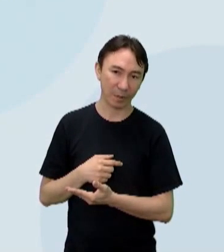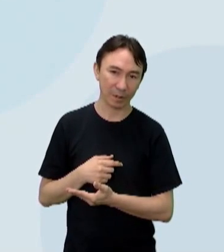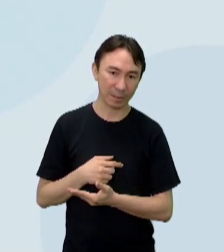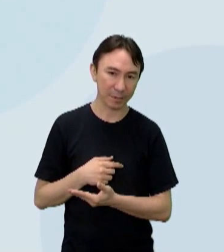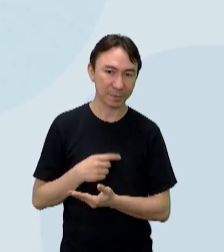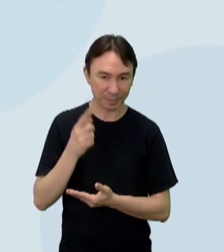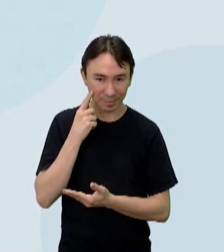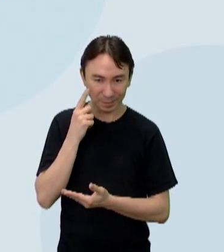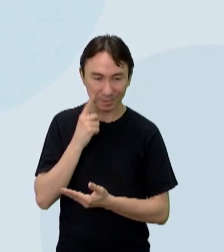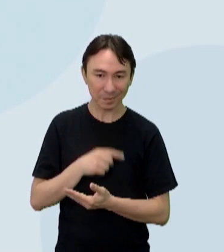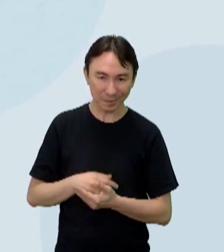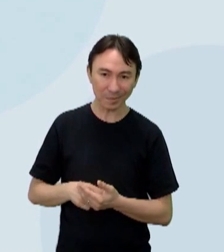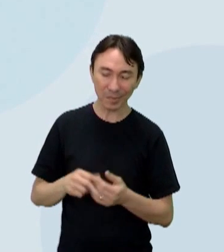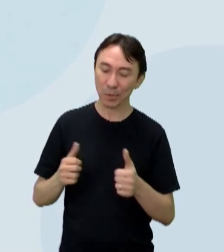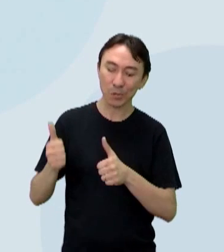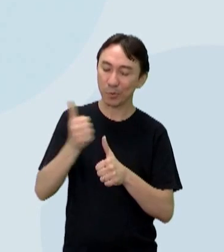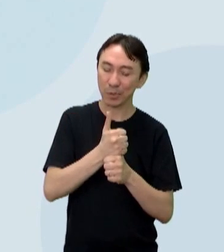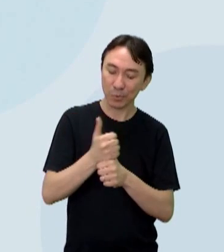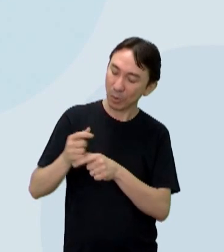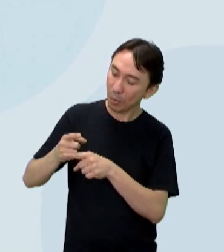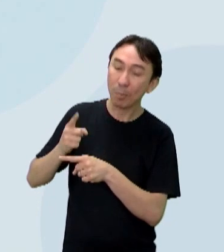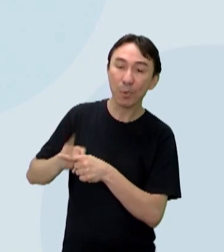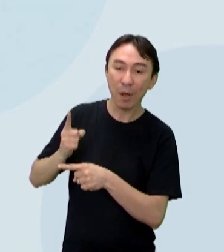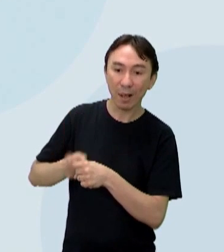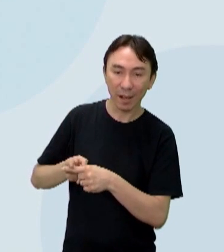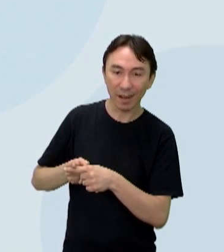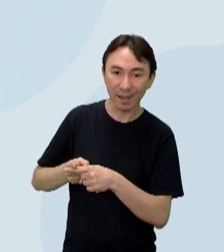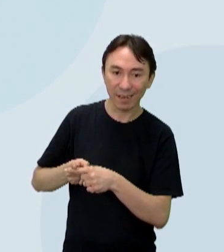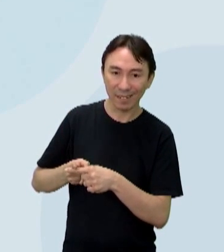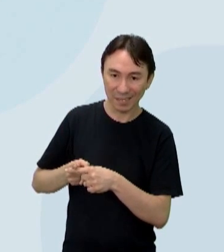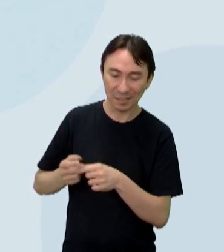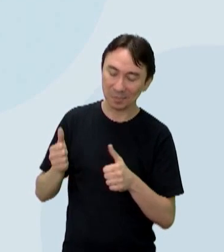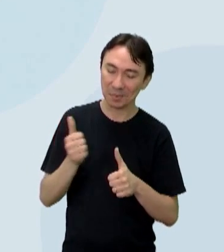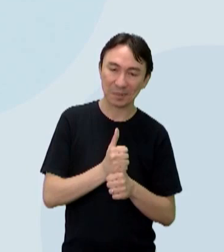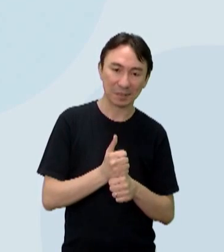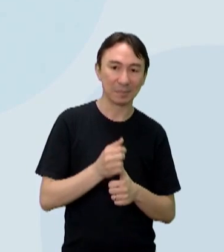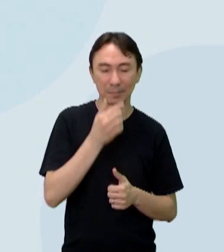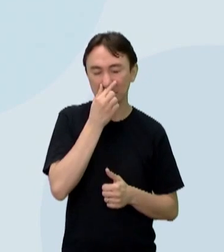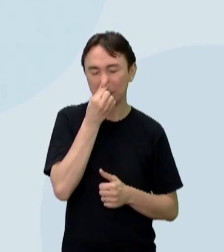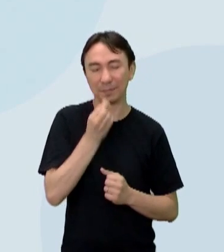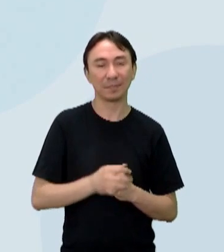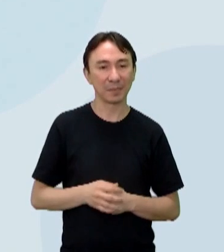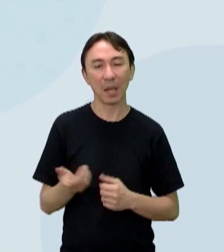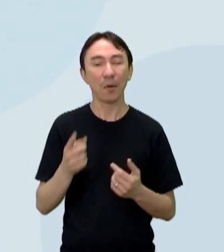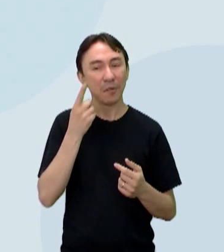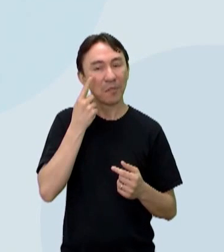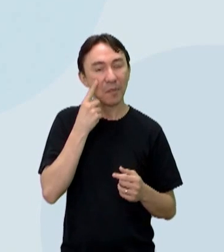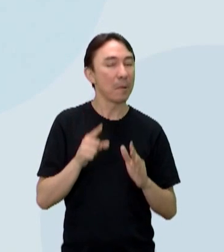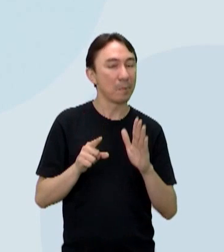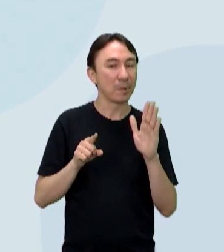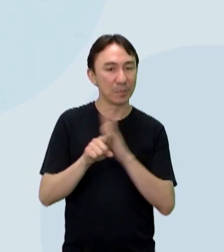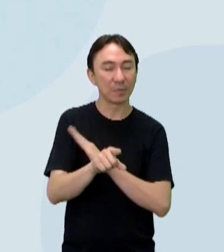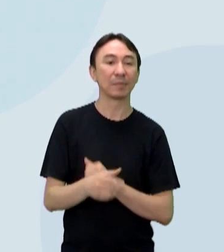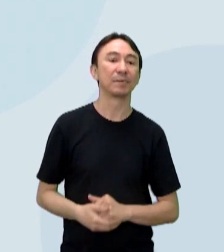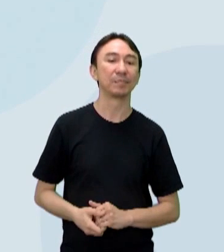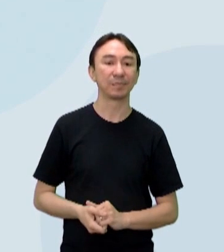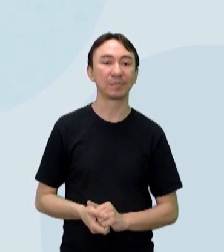substituindo o porquê que aparece no enunciado, certo? Isso. Então, vamos voltar para a questão agora, né, Elaine? Isso, vamos lá. Vamos